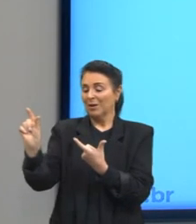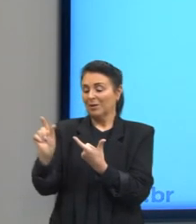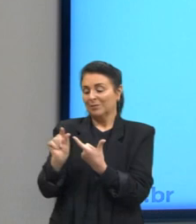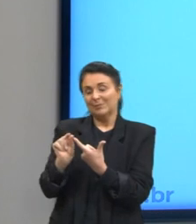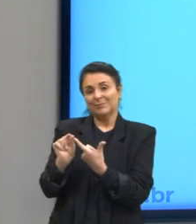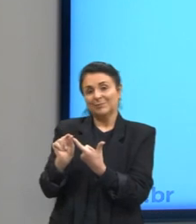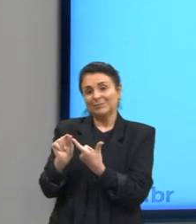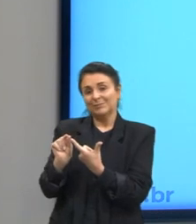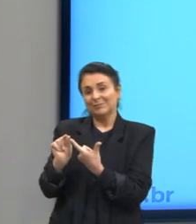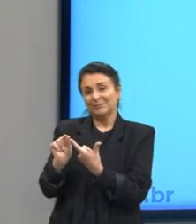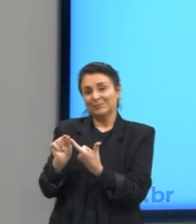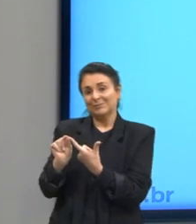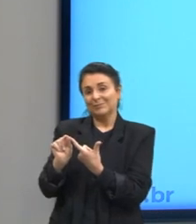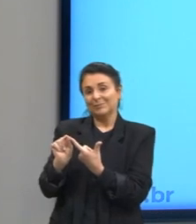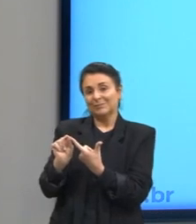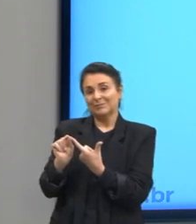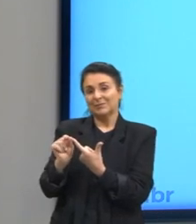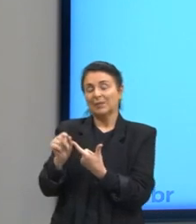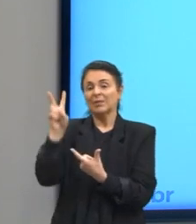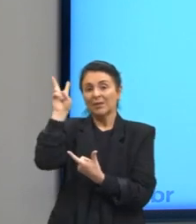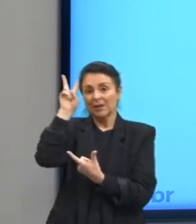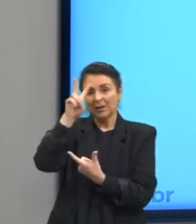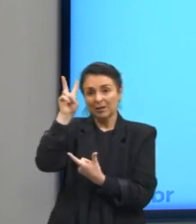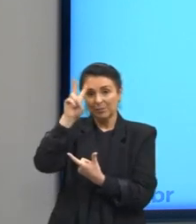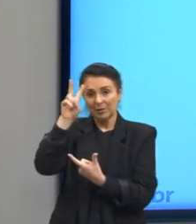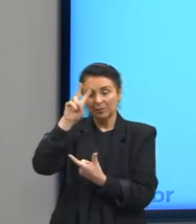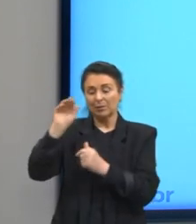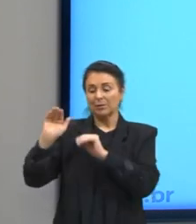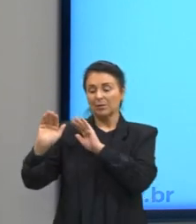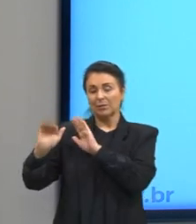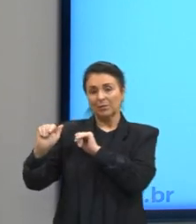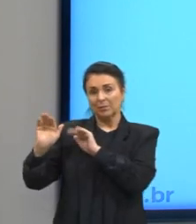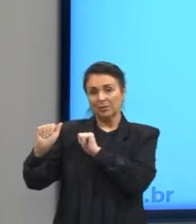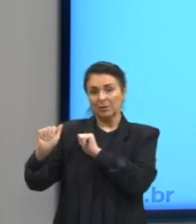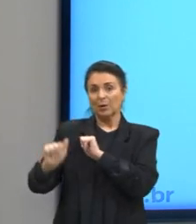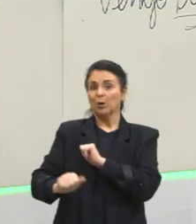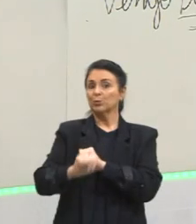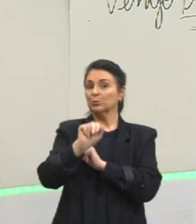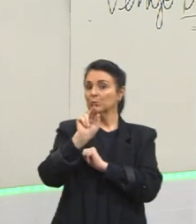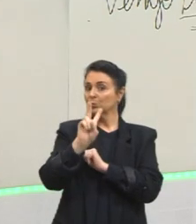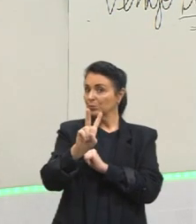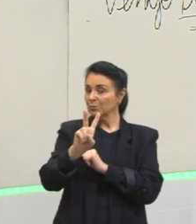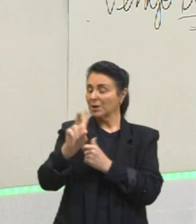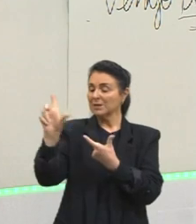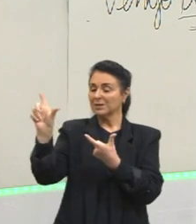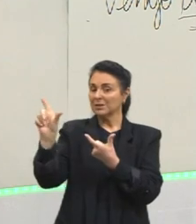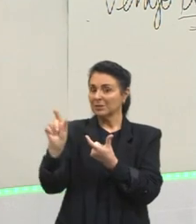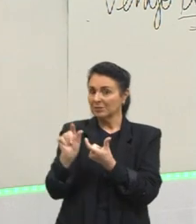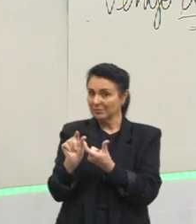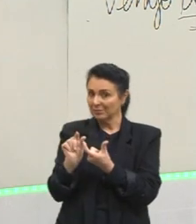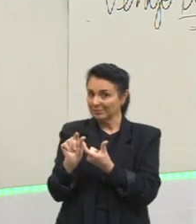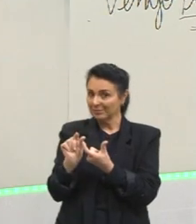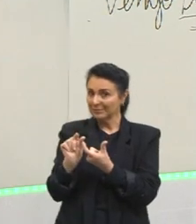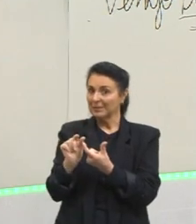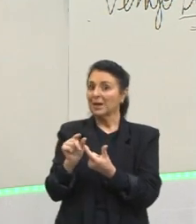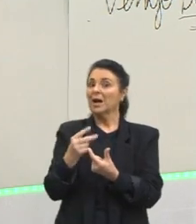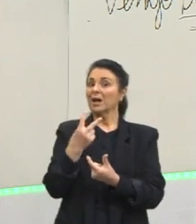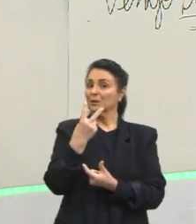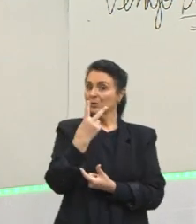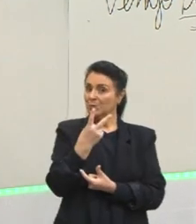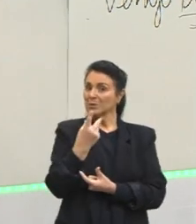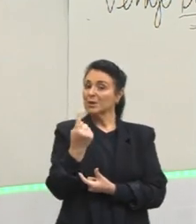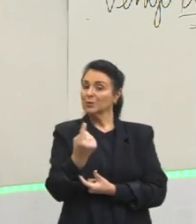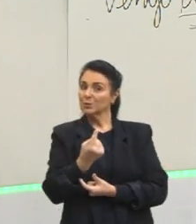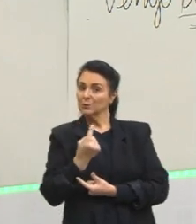certo entendido lembrando então língua espanhola duas contrações a ambas no singular